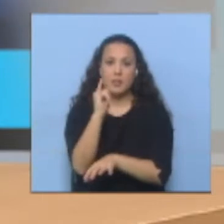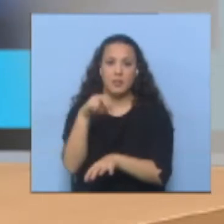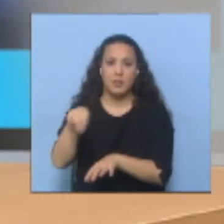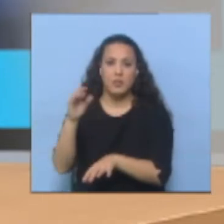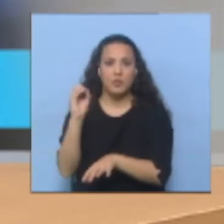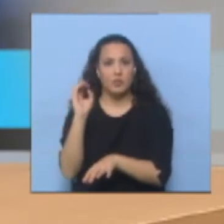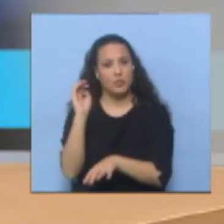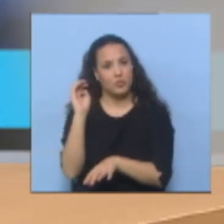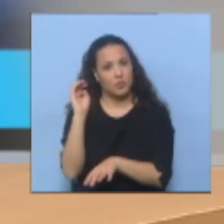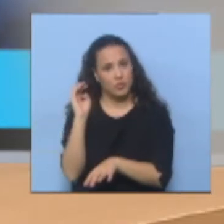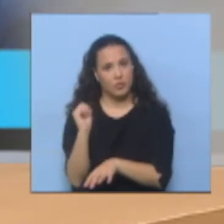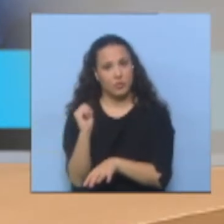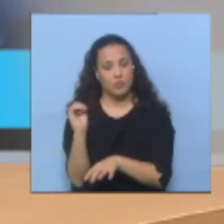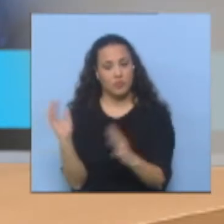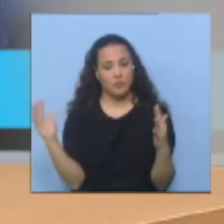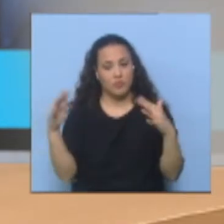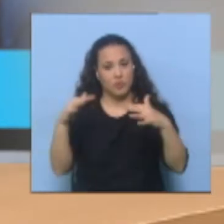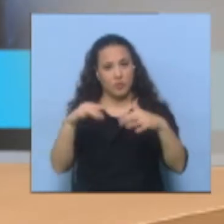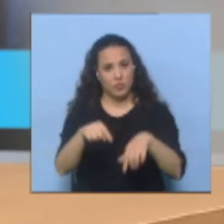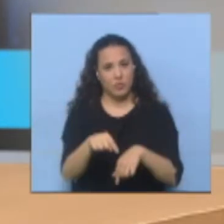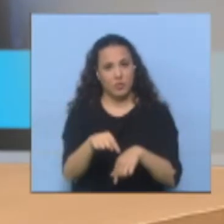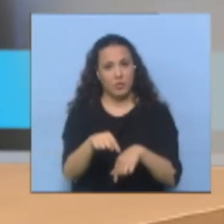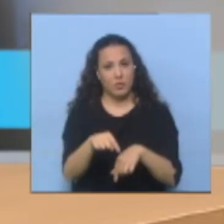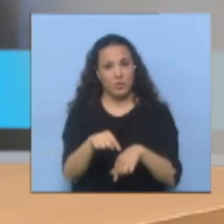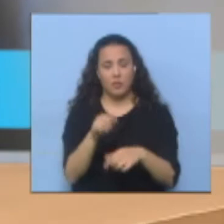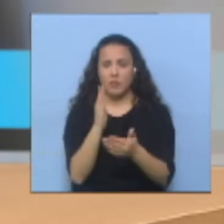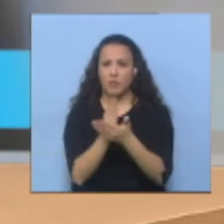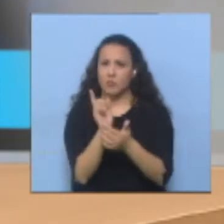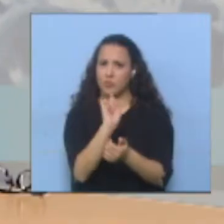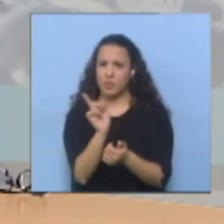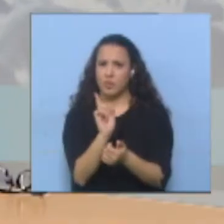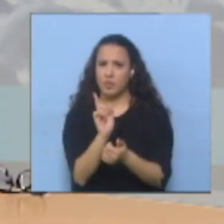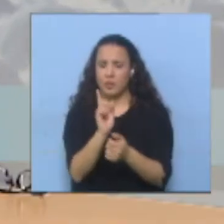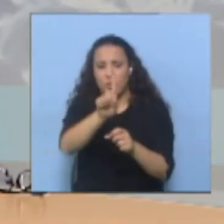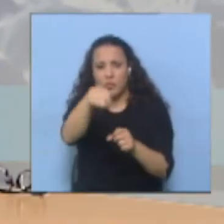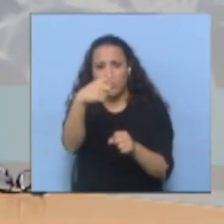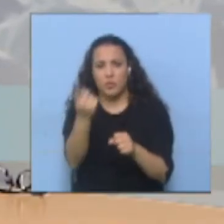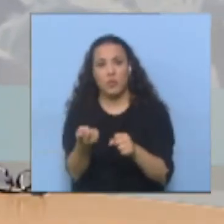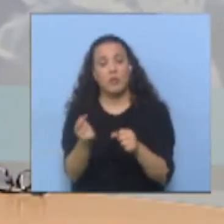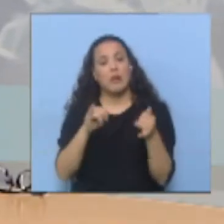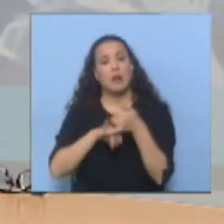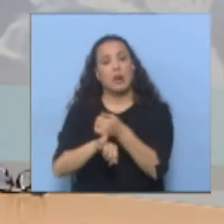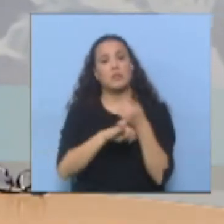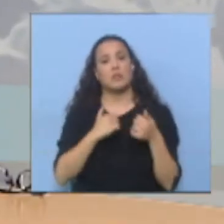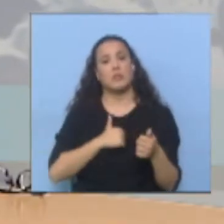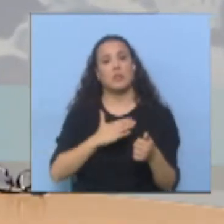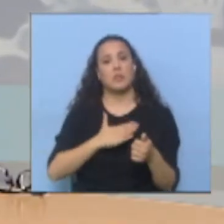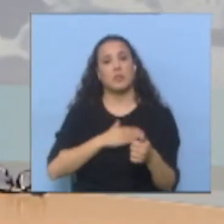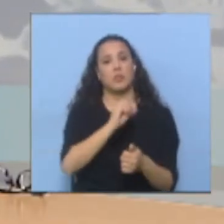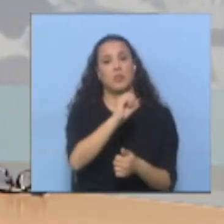da sua fé católica, e não só. E no caso da Associação Empresarial Ora em